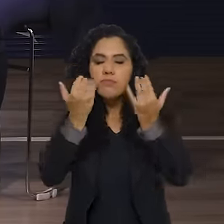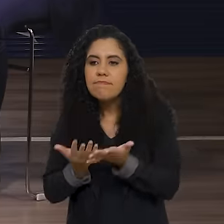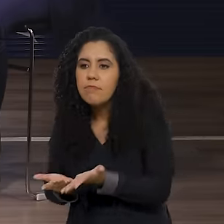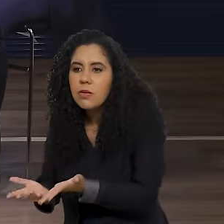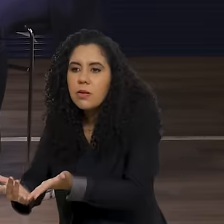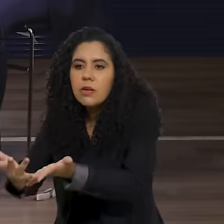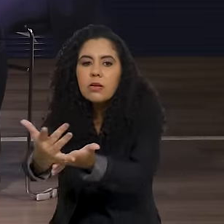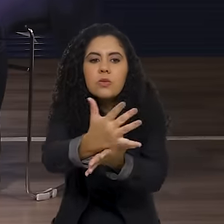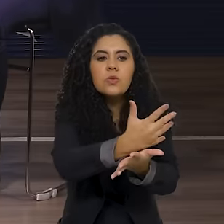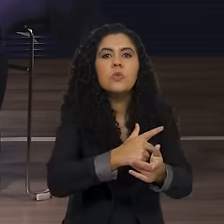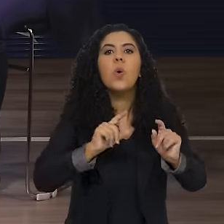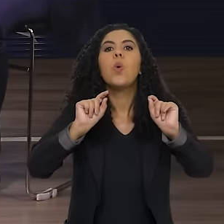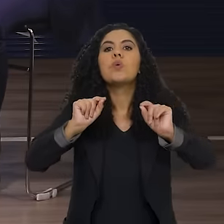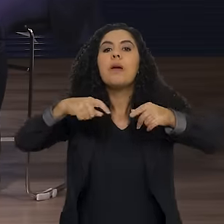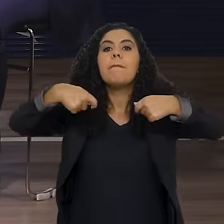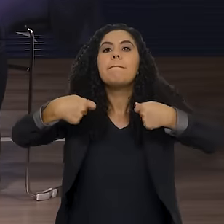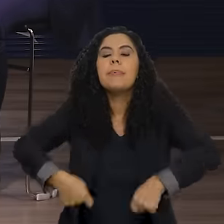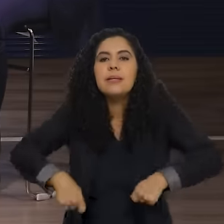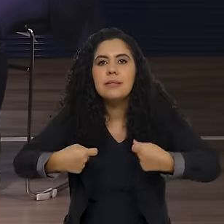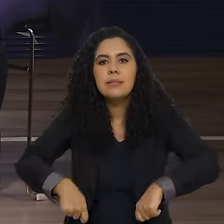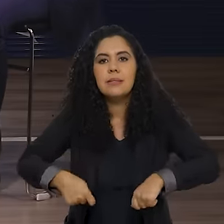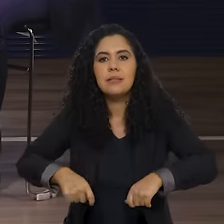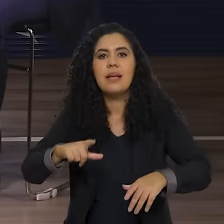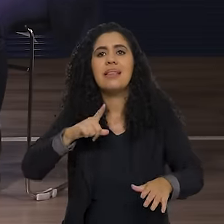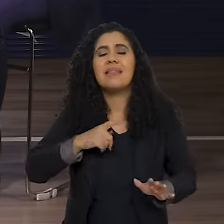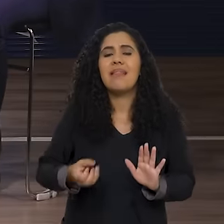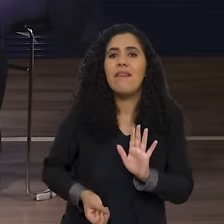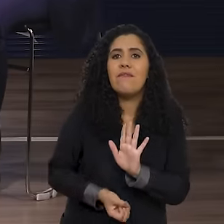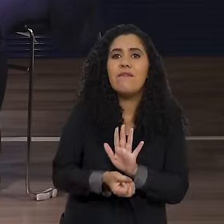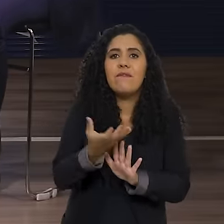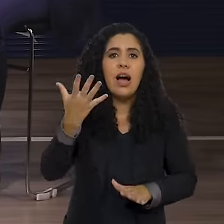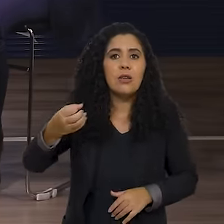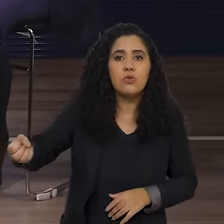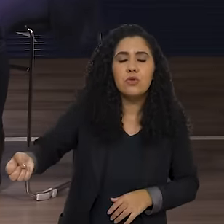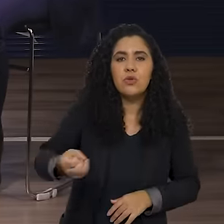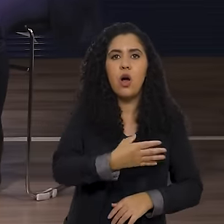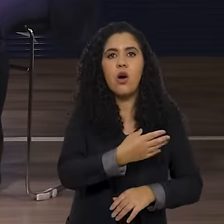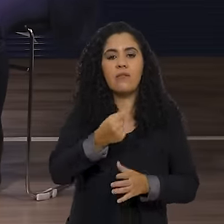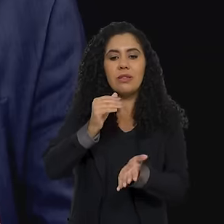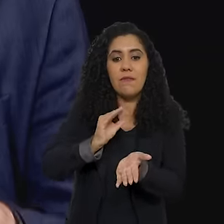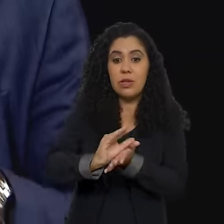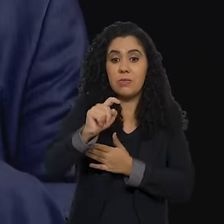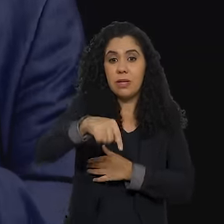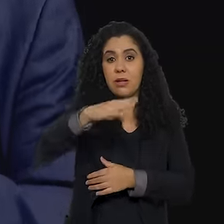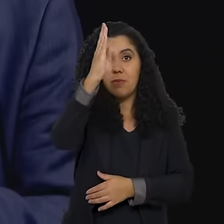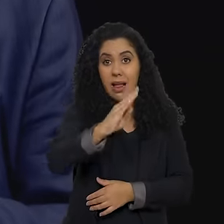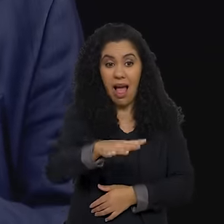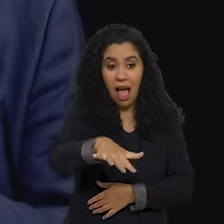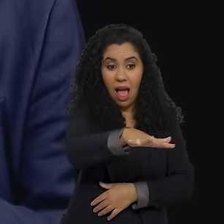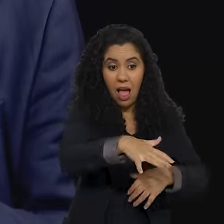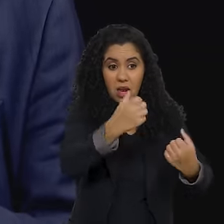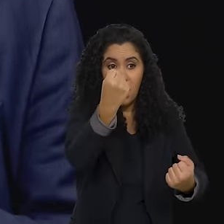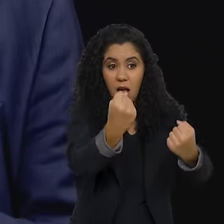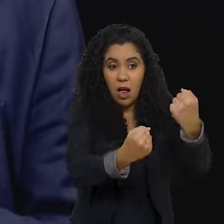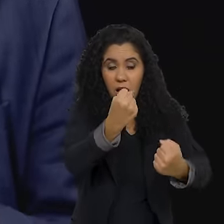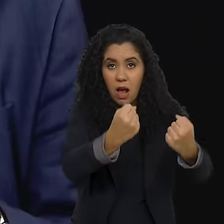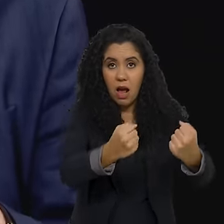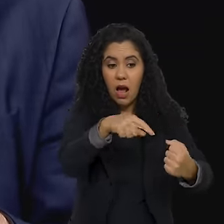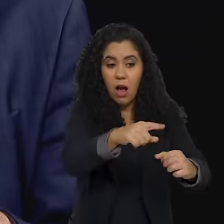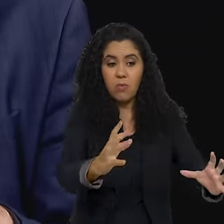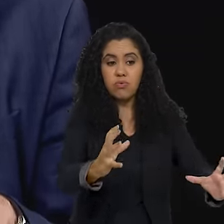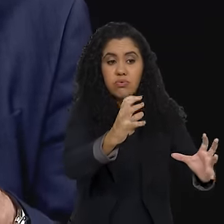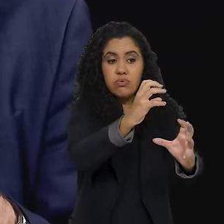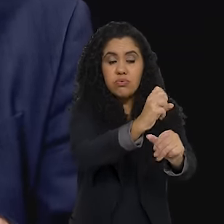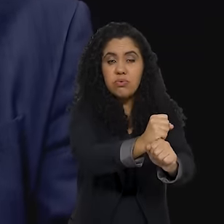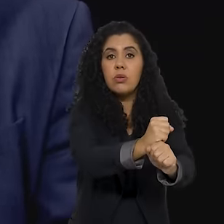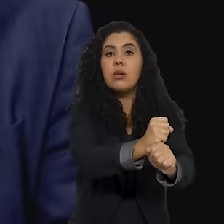mapeamento das necessidades. A gente está tendo uma série de novos investimentos no Brasil. Só o setor automotivo está